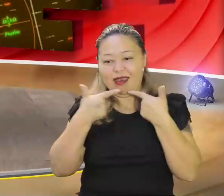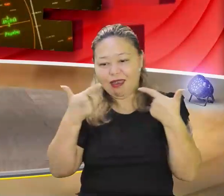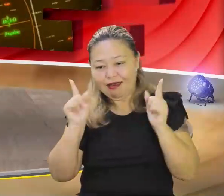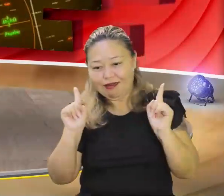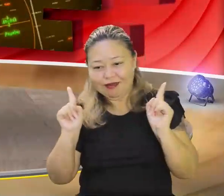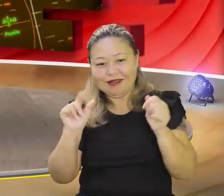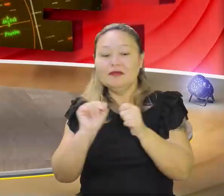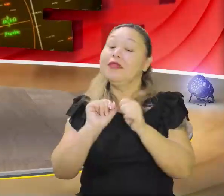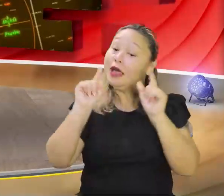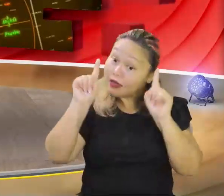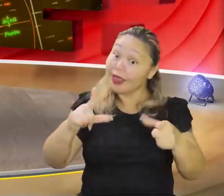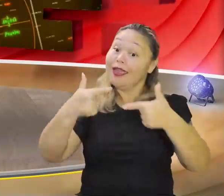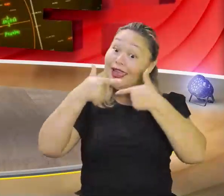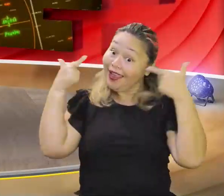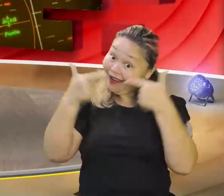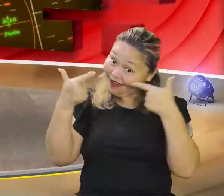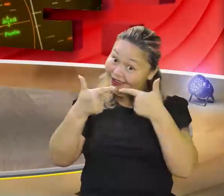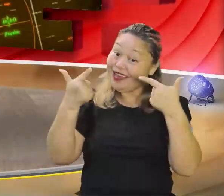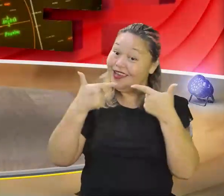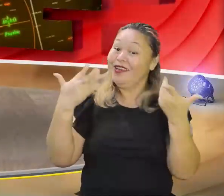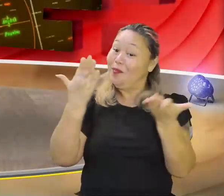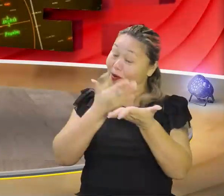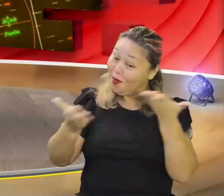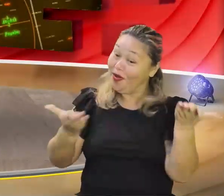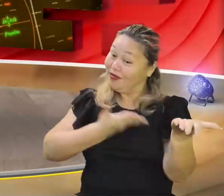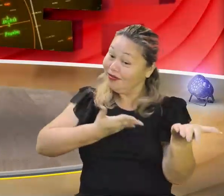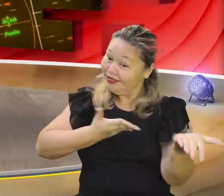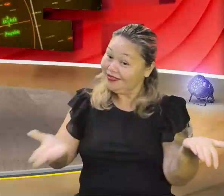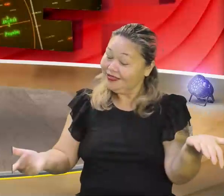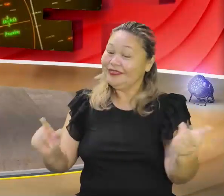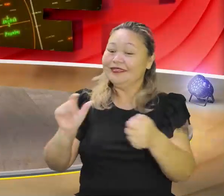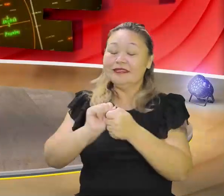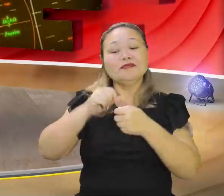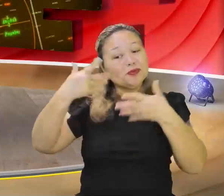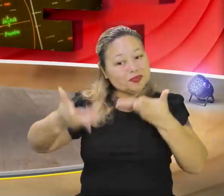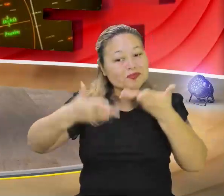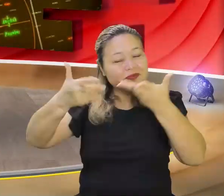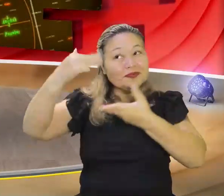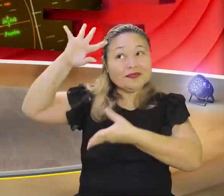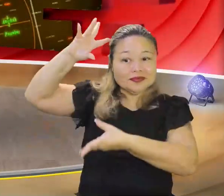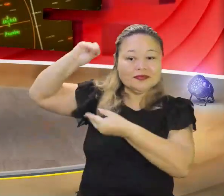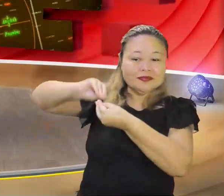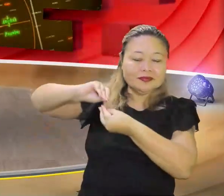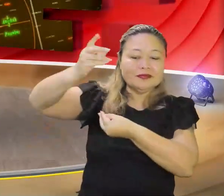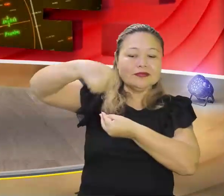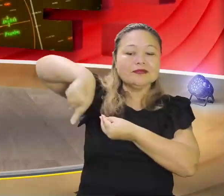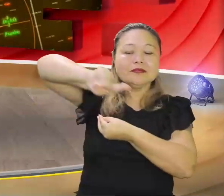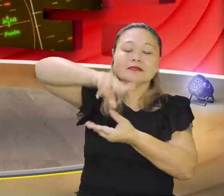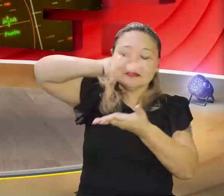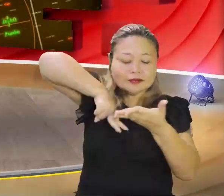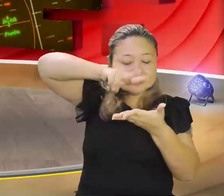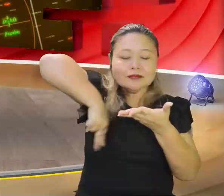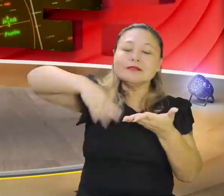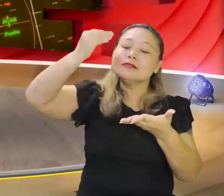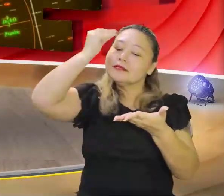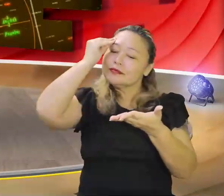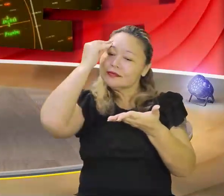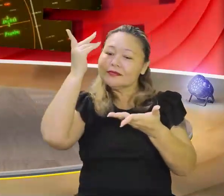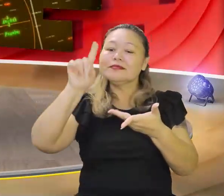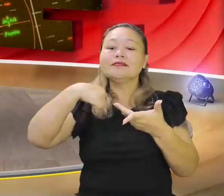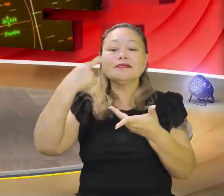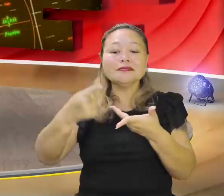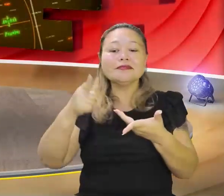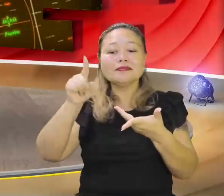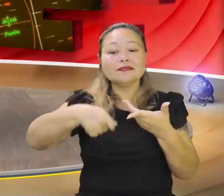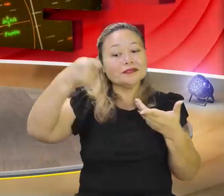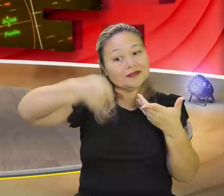não perder os amigos aqui. Mas é claro, né? A gente sempre está instigando o raciocínio lógico de vocês, a leitura, a interpretação, porque é isso que é